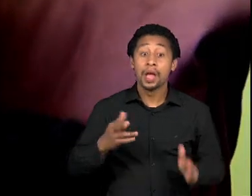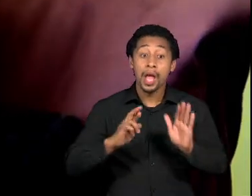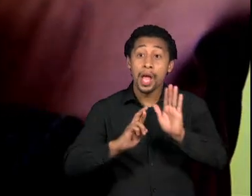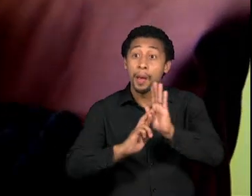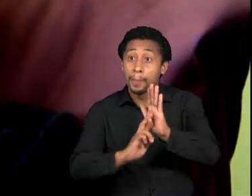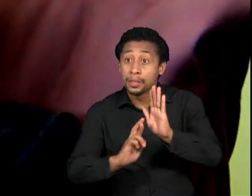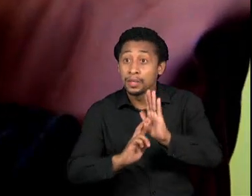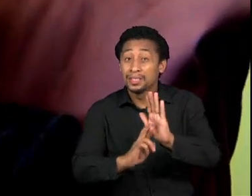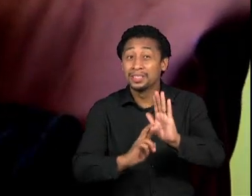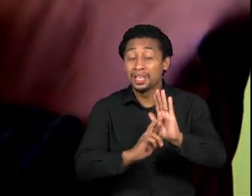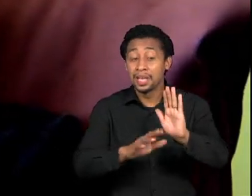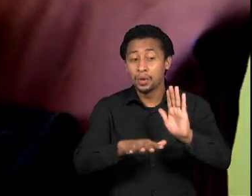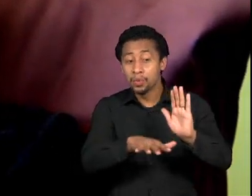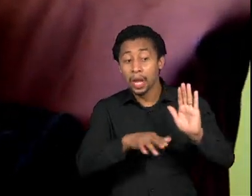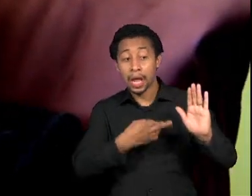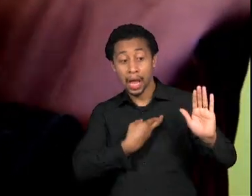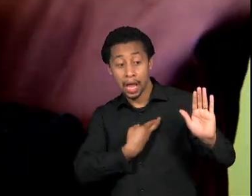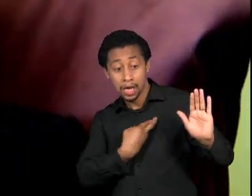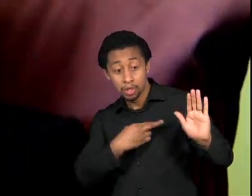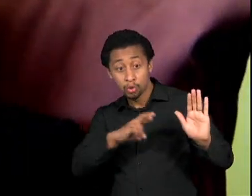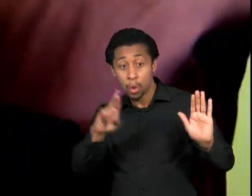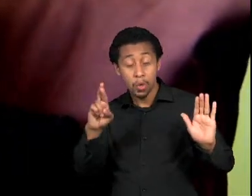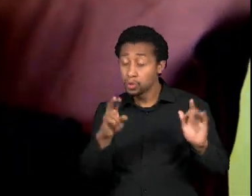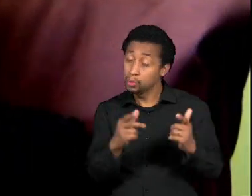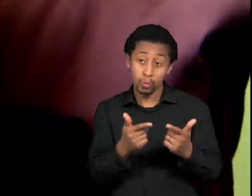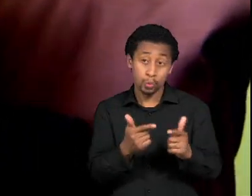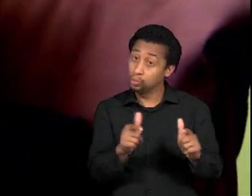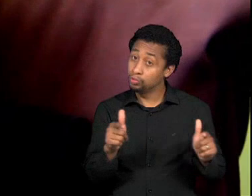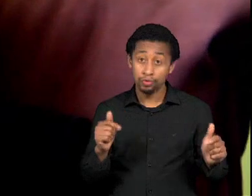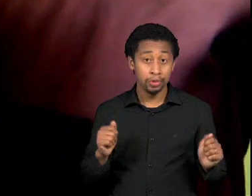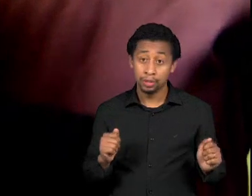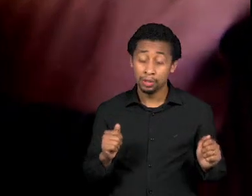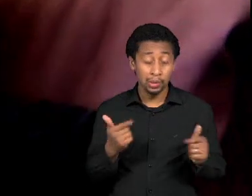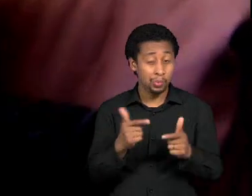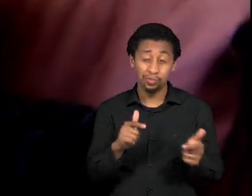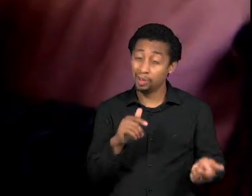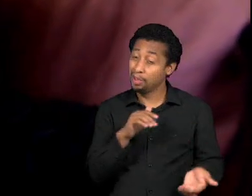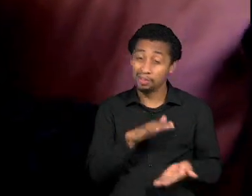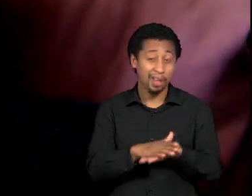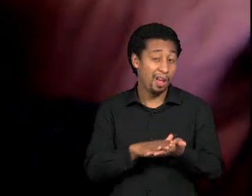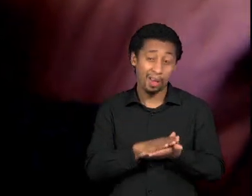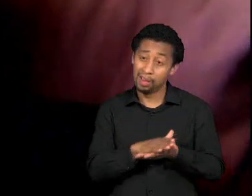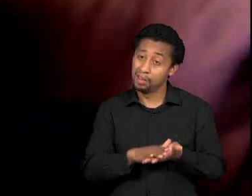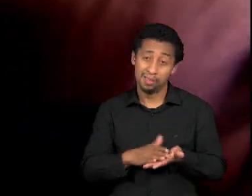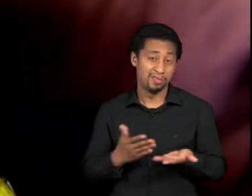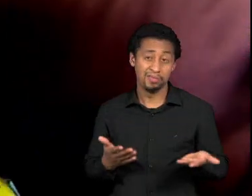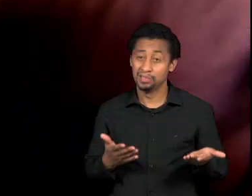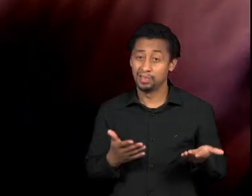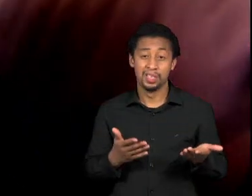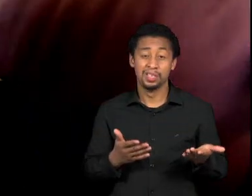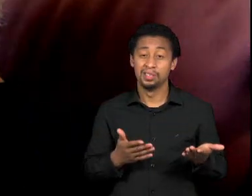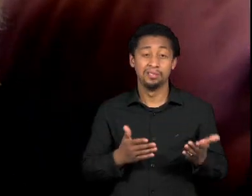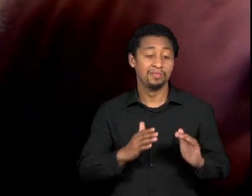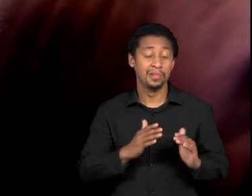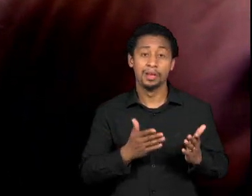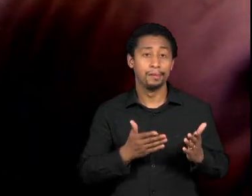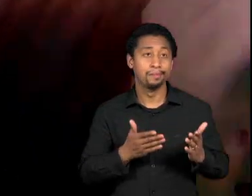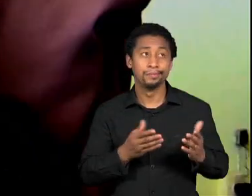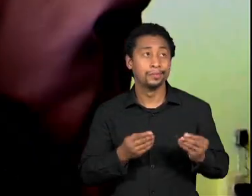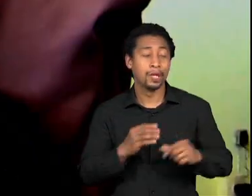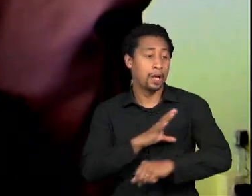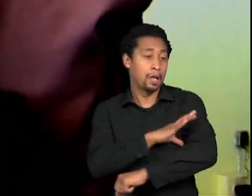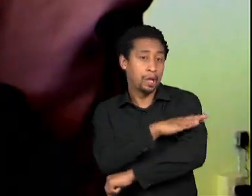representação religiosa. Não tinha absolutamente nada em matéria de candomblé, umbanda, etc. Não